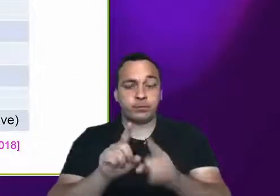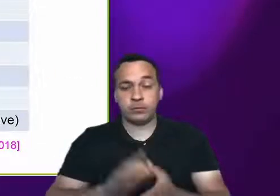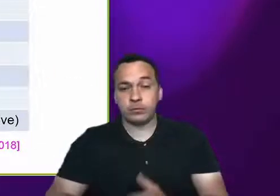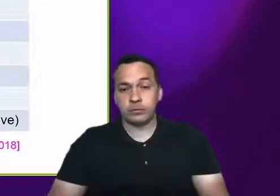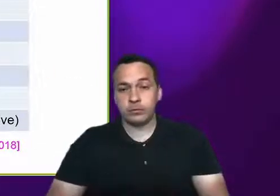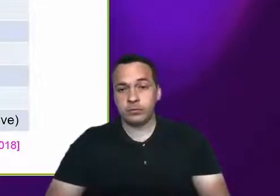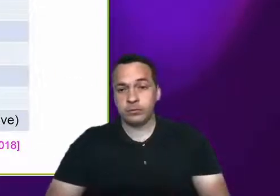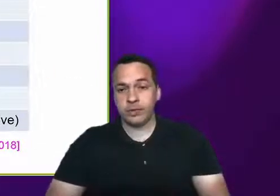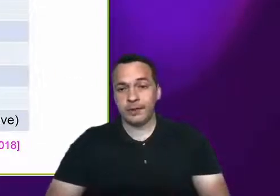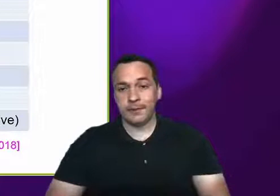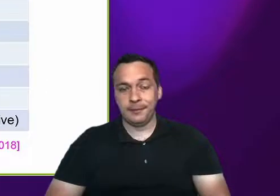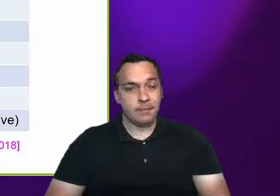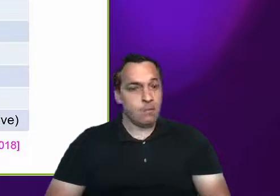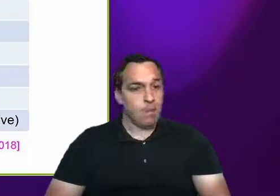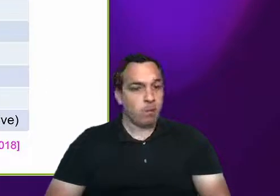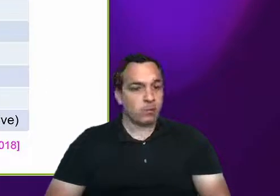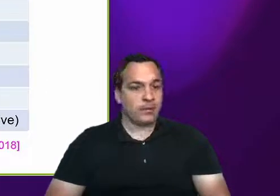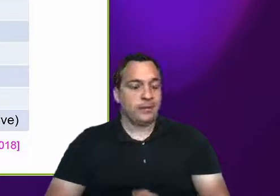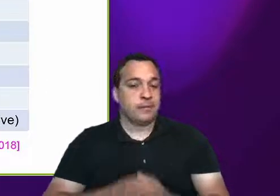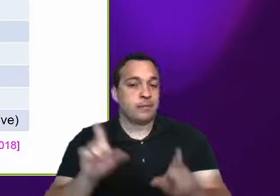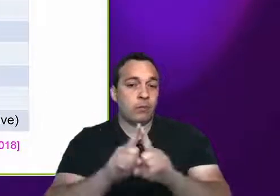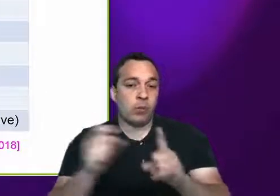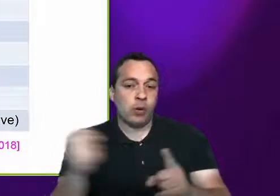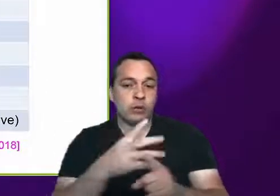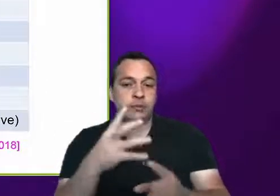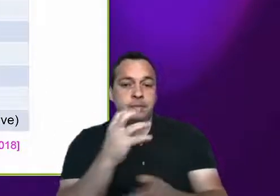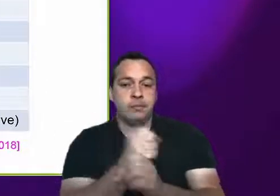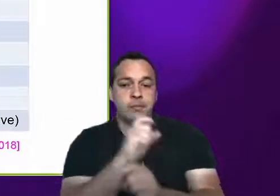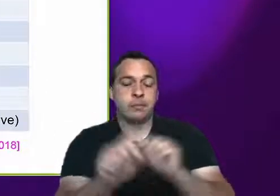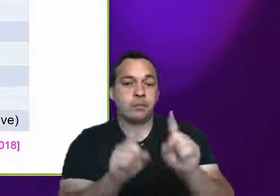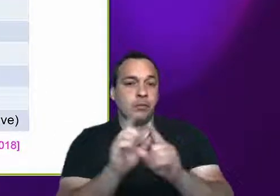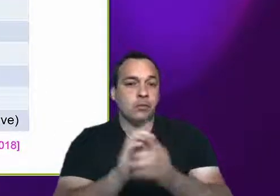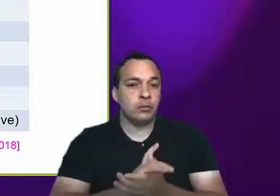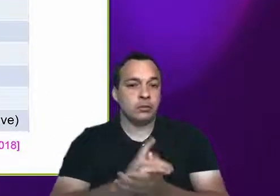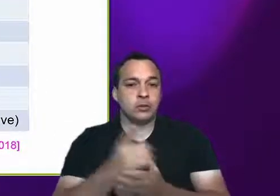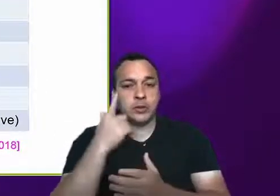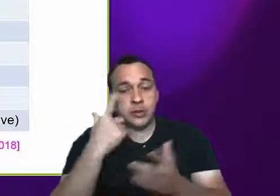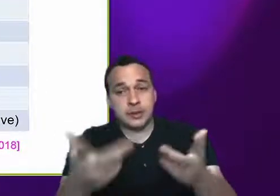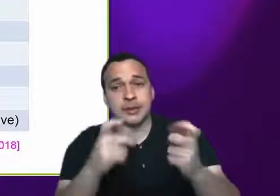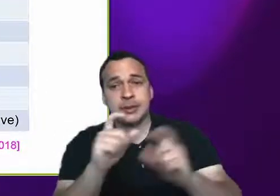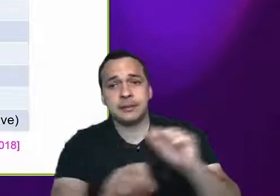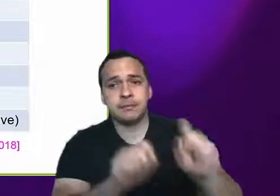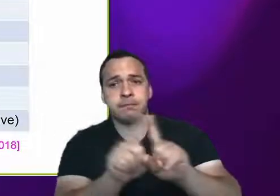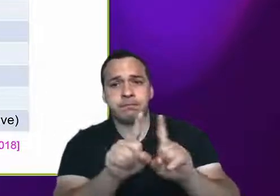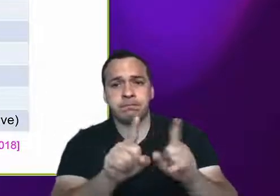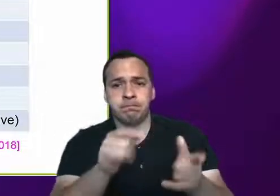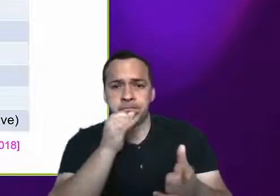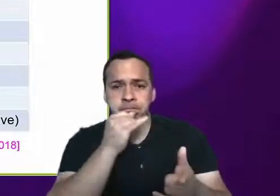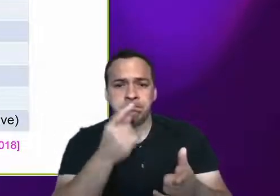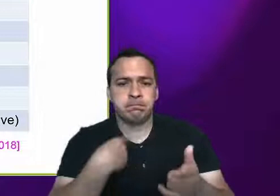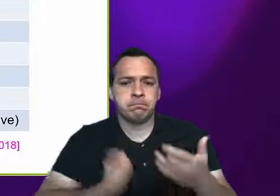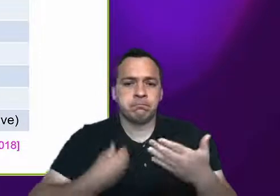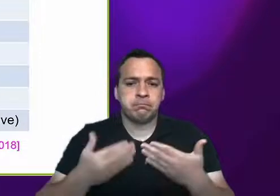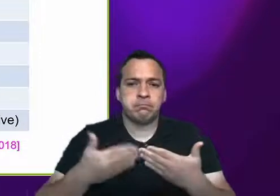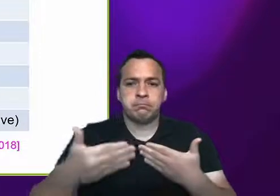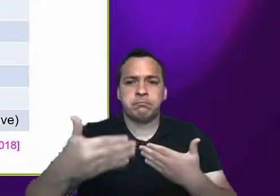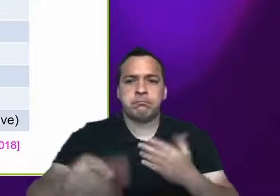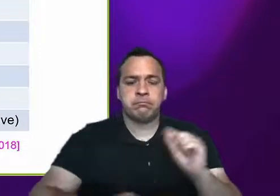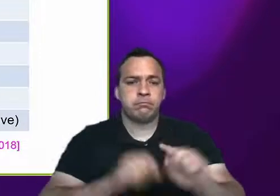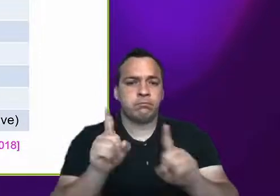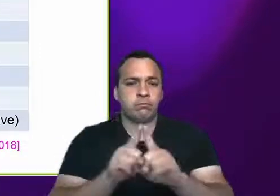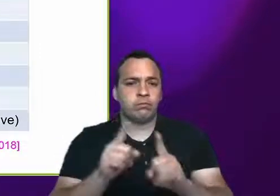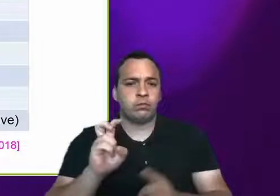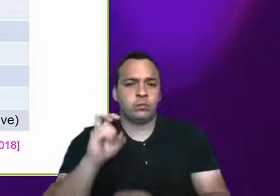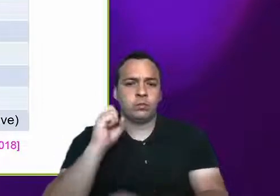a 100%, e fazendo assim um novo cálculo do Metro Ticket Calculator, podemos ver que a sobrevida